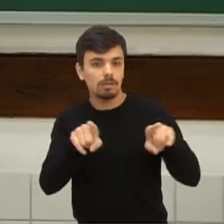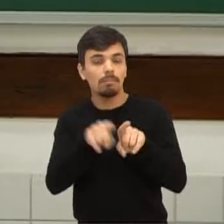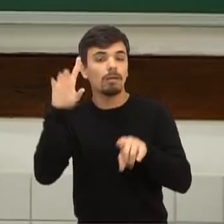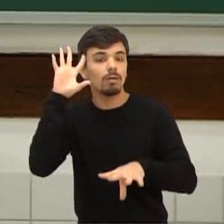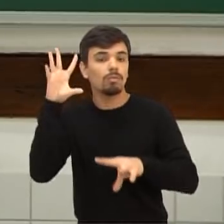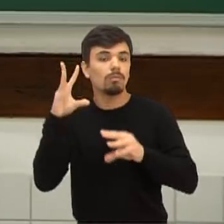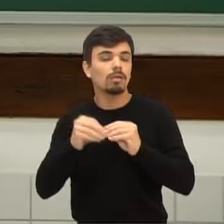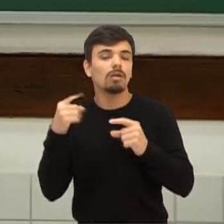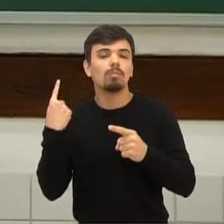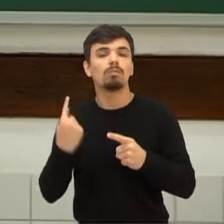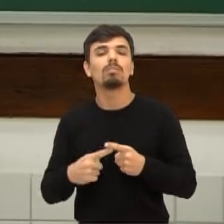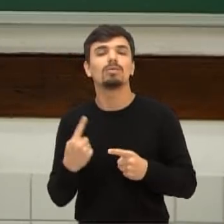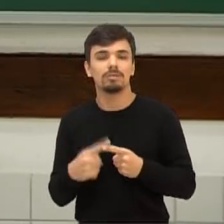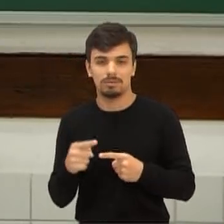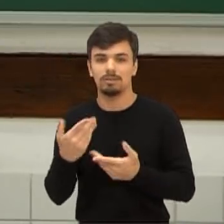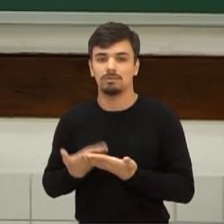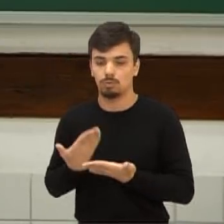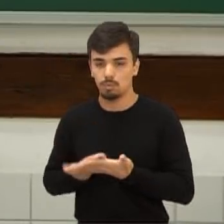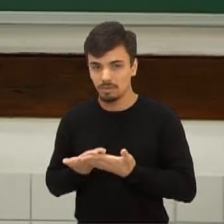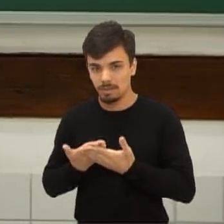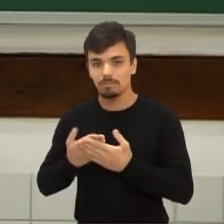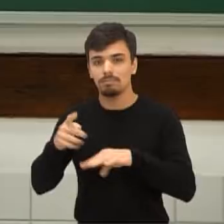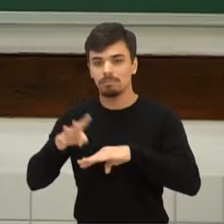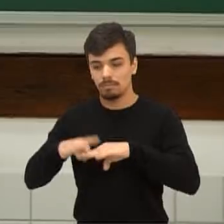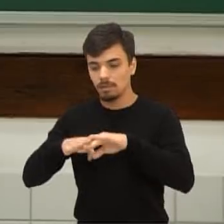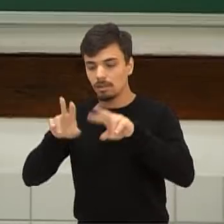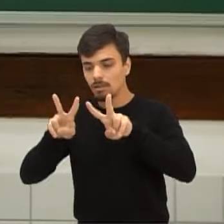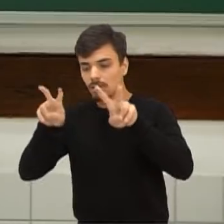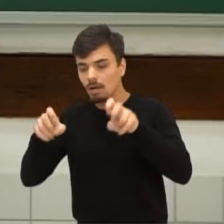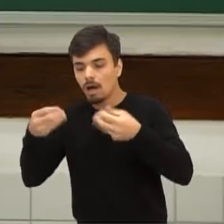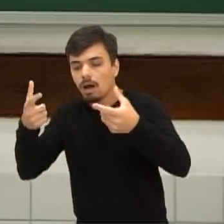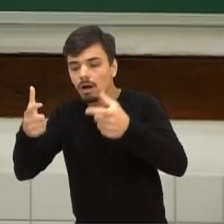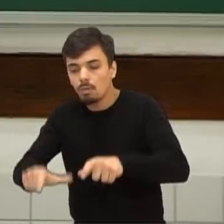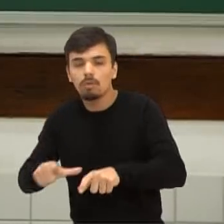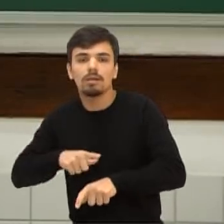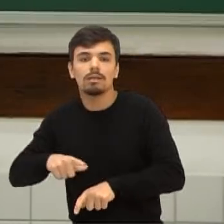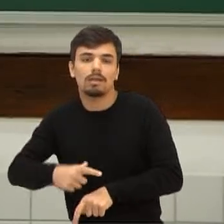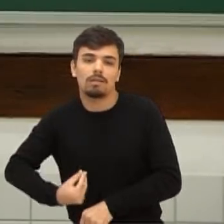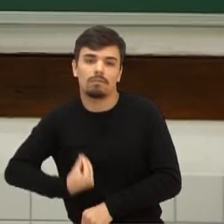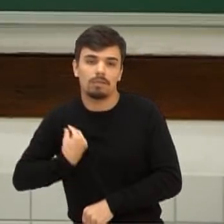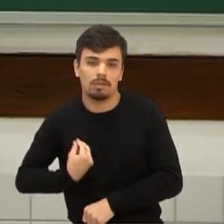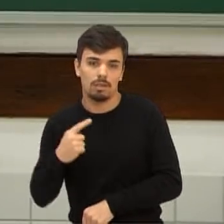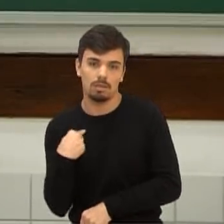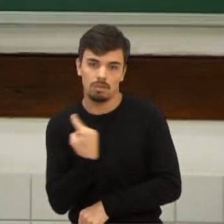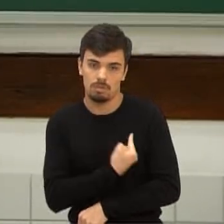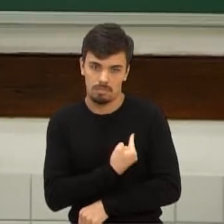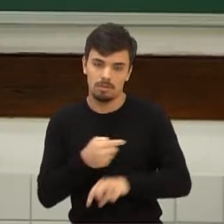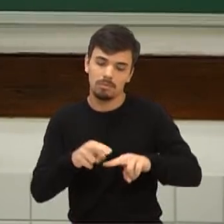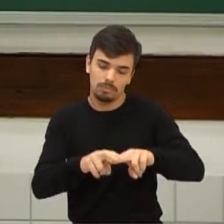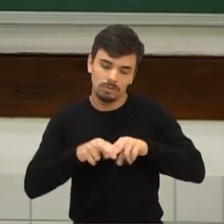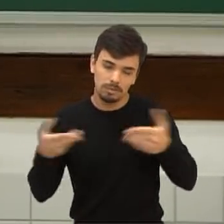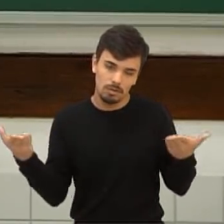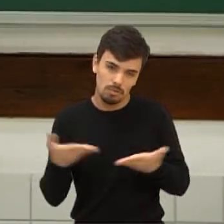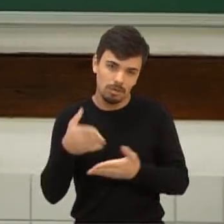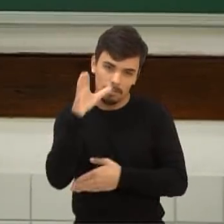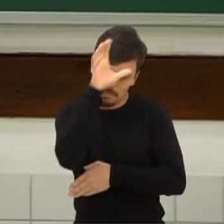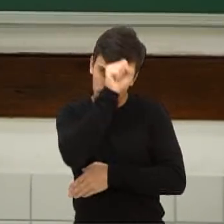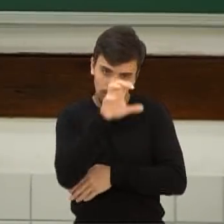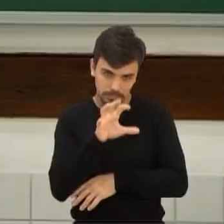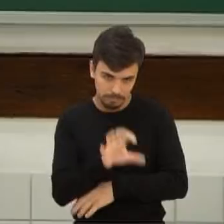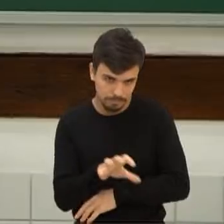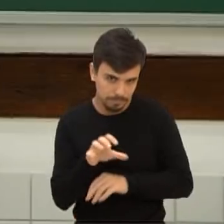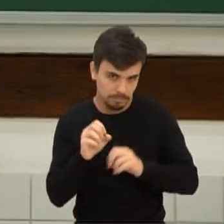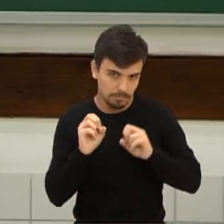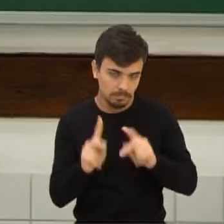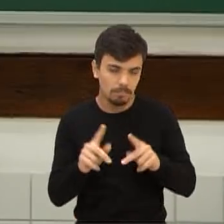o porquê de se estudar. Aonde ela está presente na nossa vida. E é isso que a gente vai trabalhar hoje. Onde